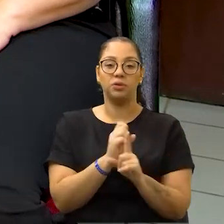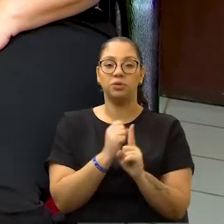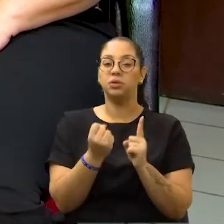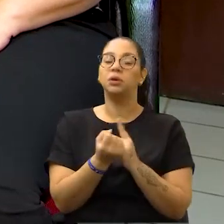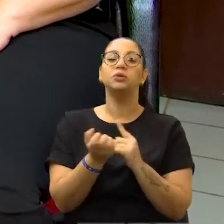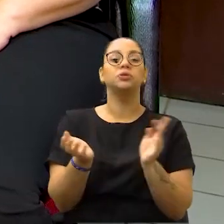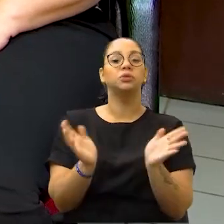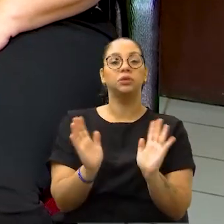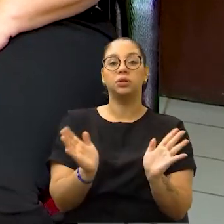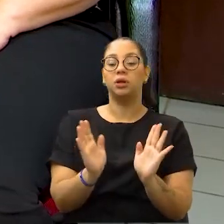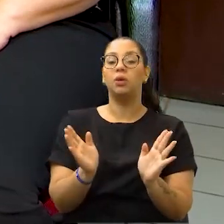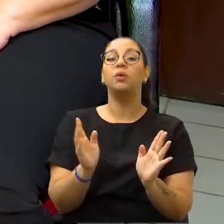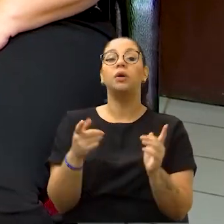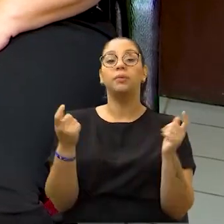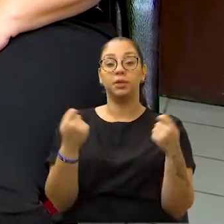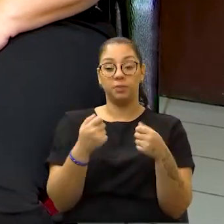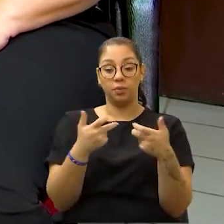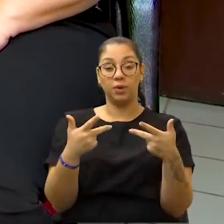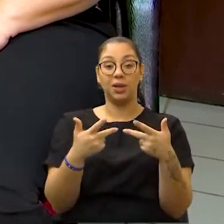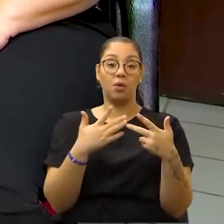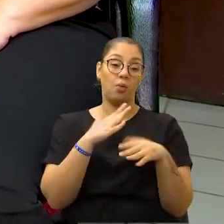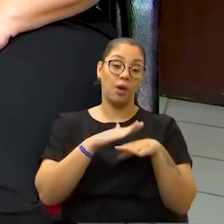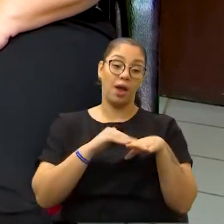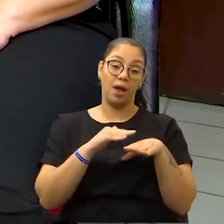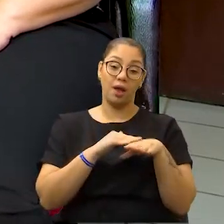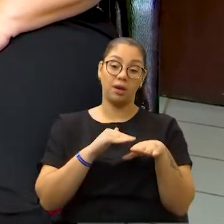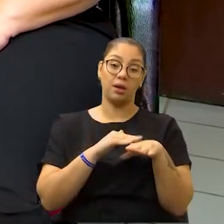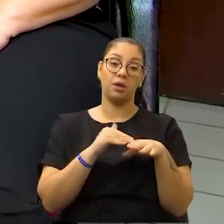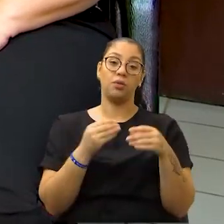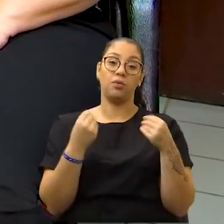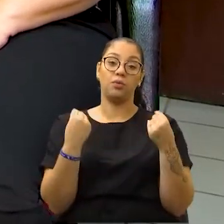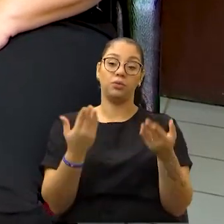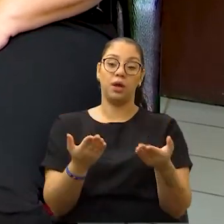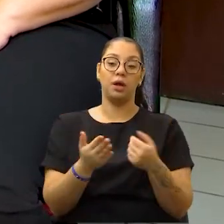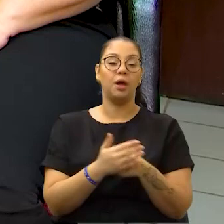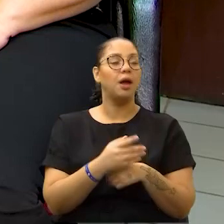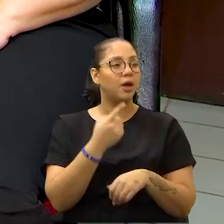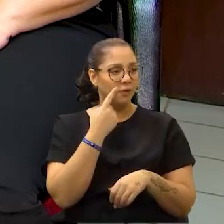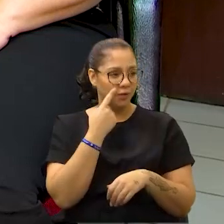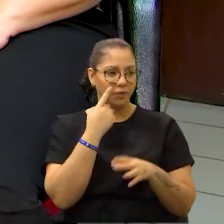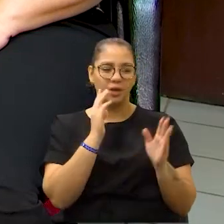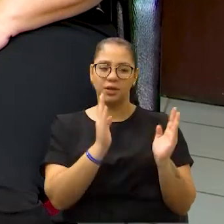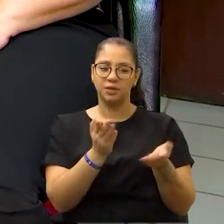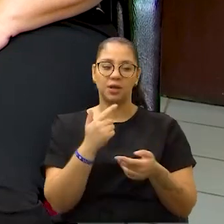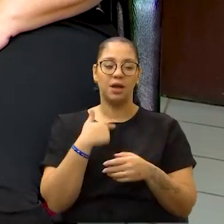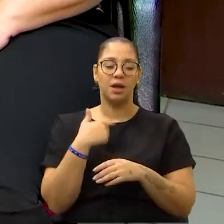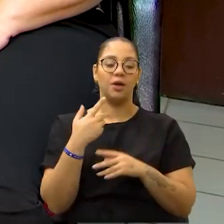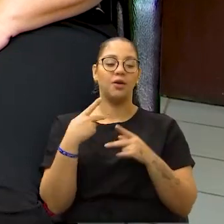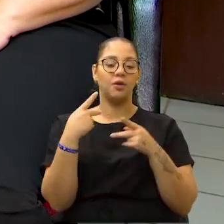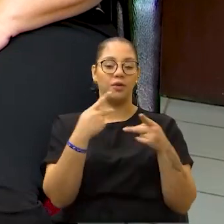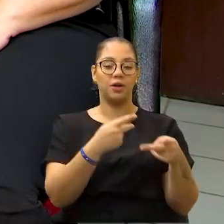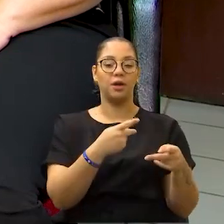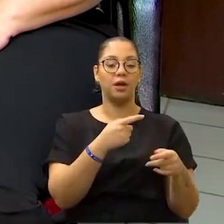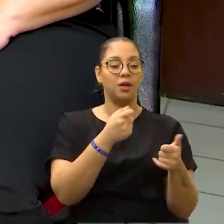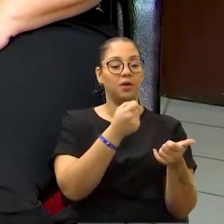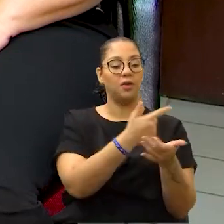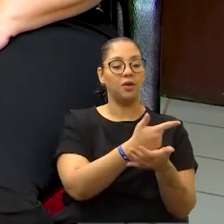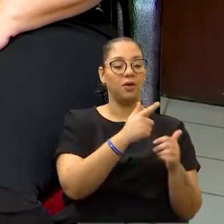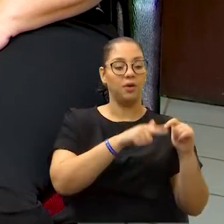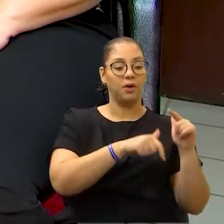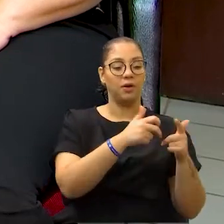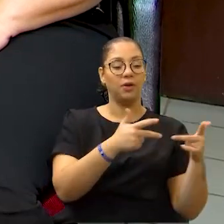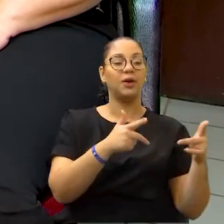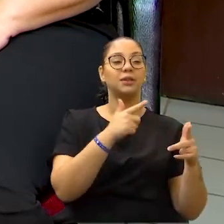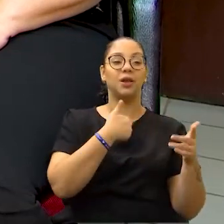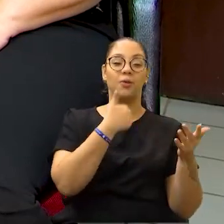né? A doação tem que ser algo que eu dou com carinho. Porque o outro tem muita coisa legal lá, viu, gente? Eu já passei aqui em outra oportunidade de garantir minha peça, tá lá